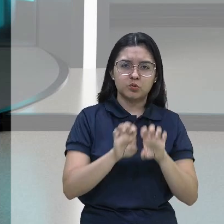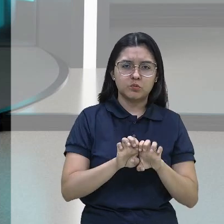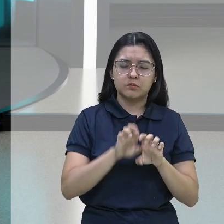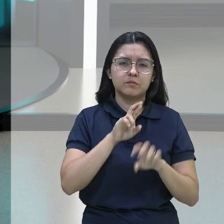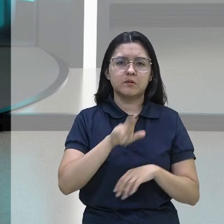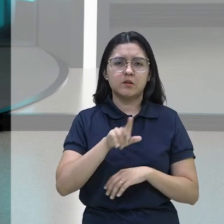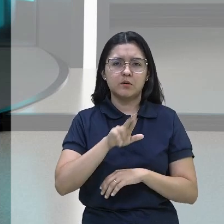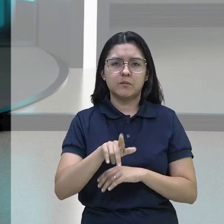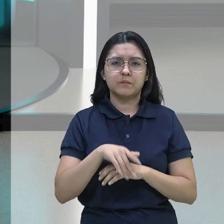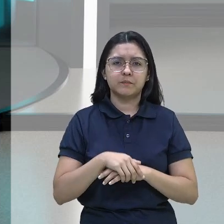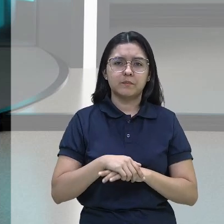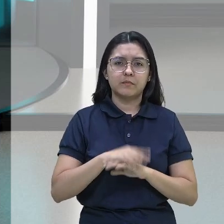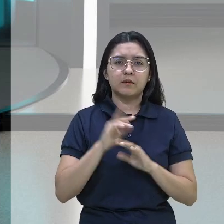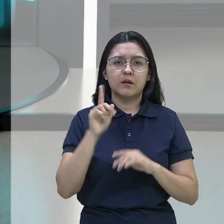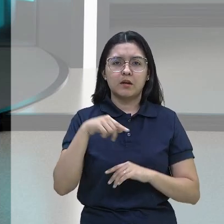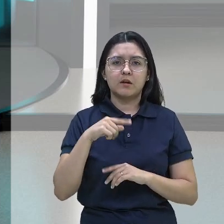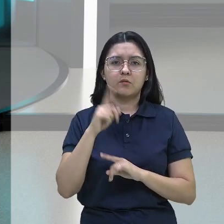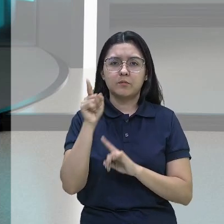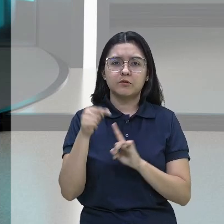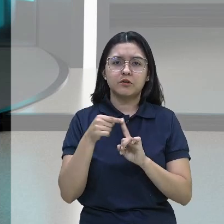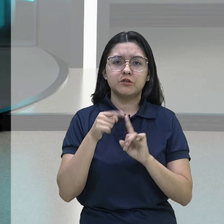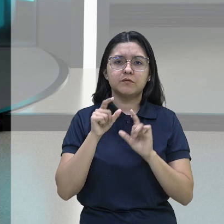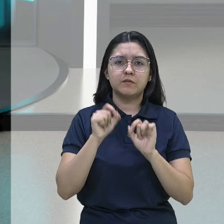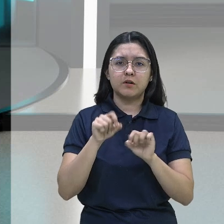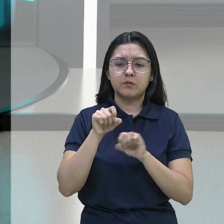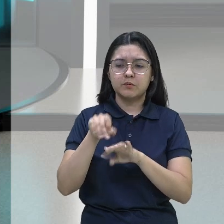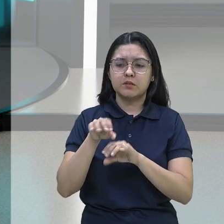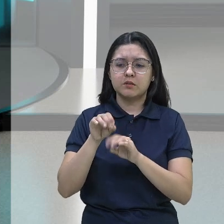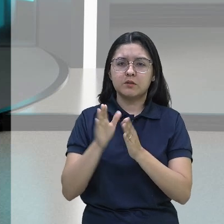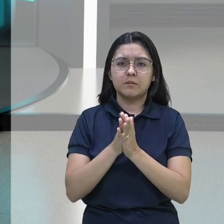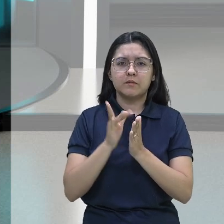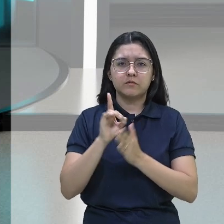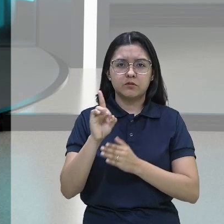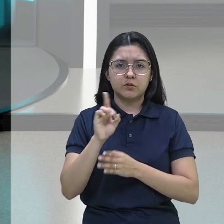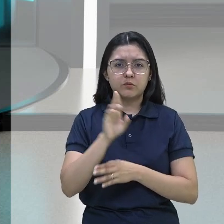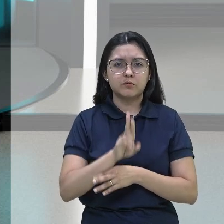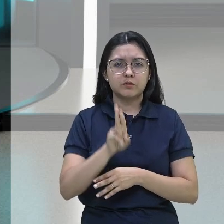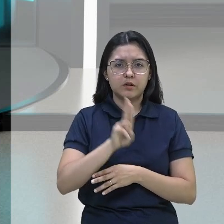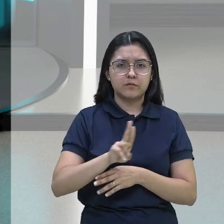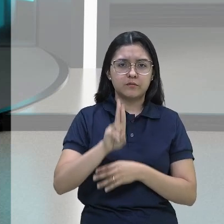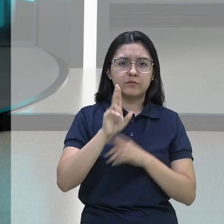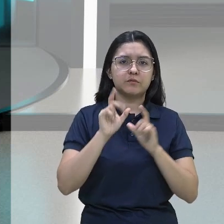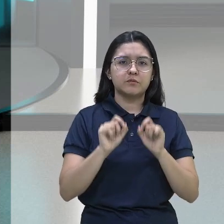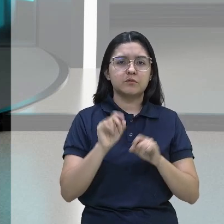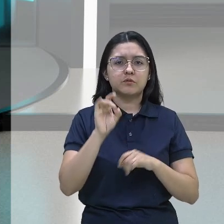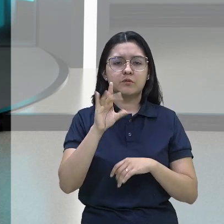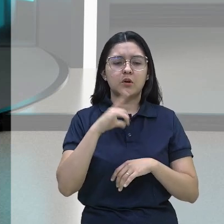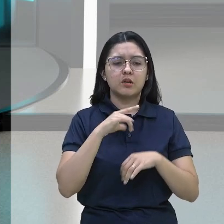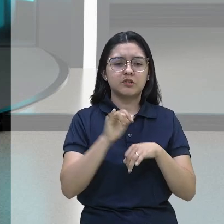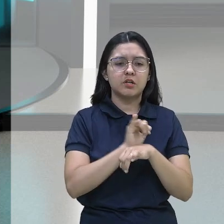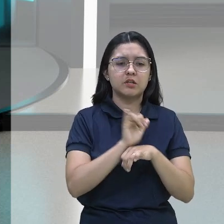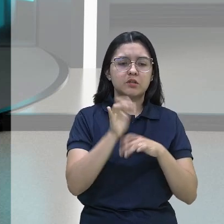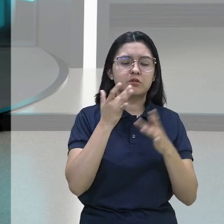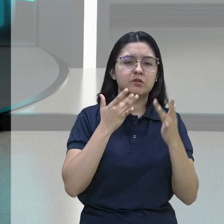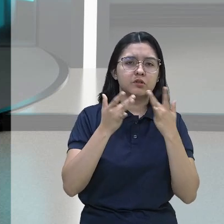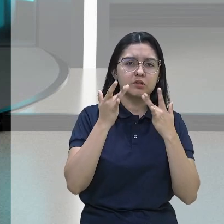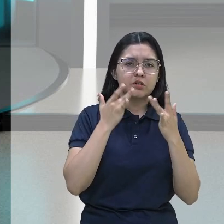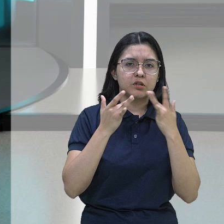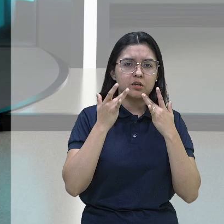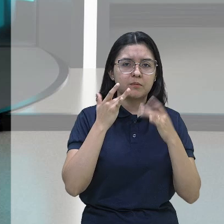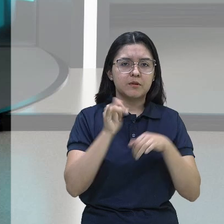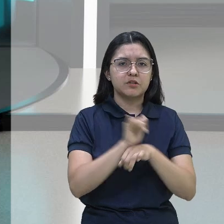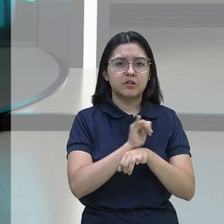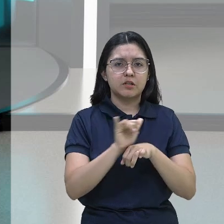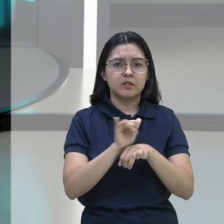não. A valorização era o propósito bíblico. Eles utilizavam o teatro como instrumento